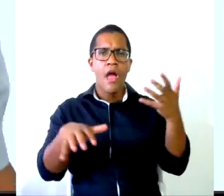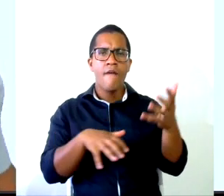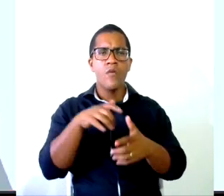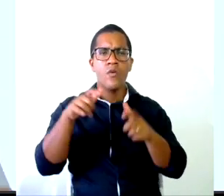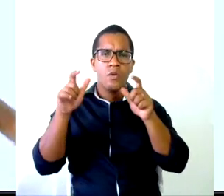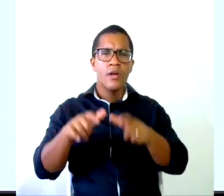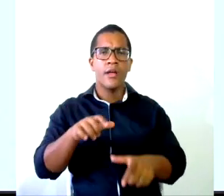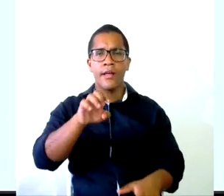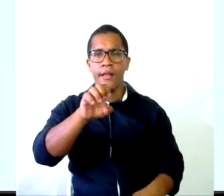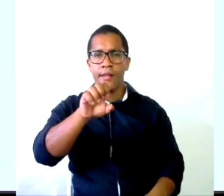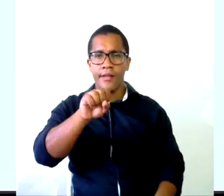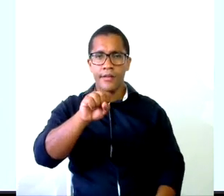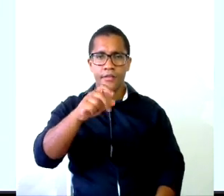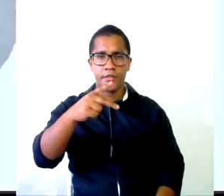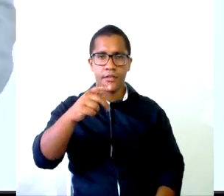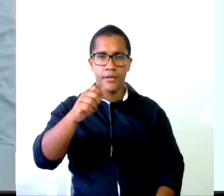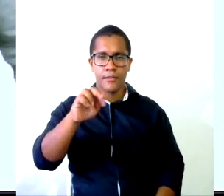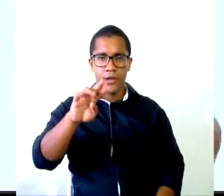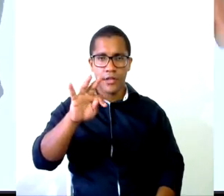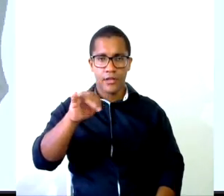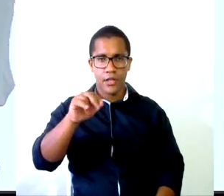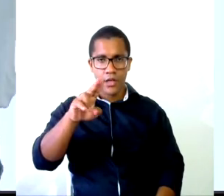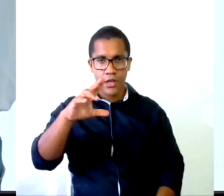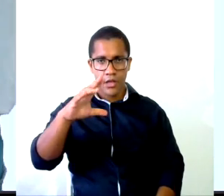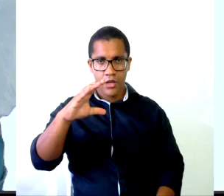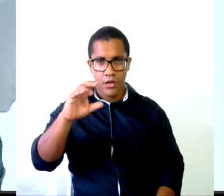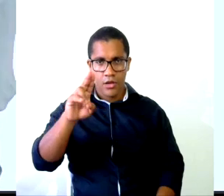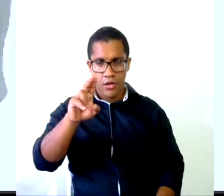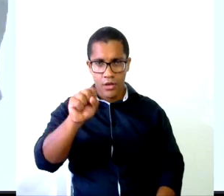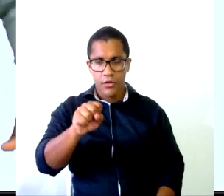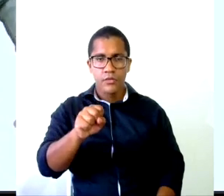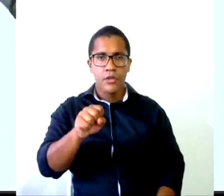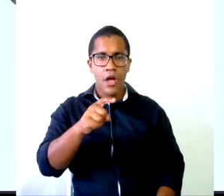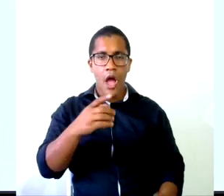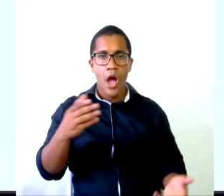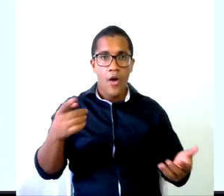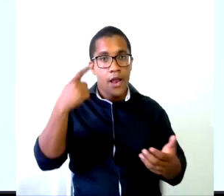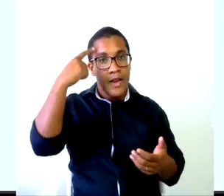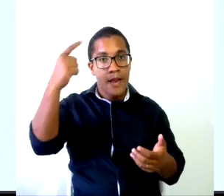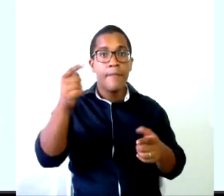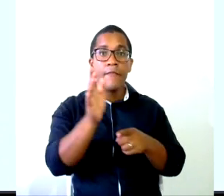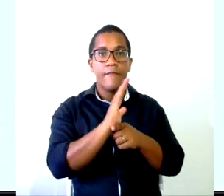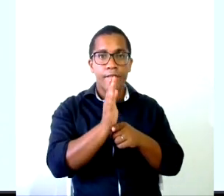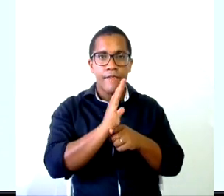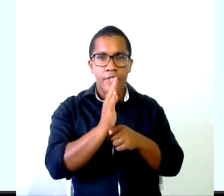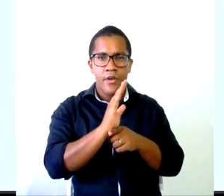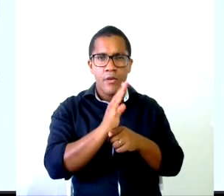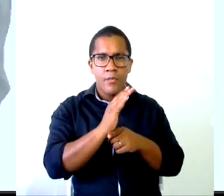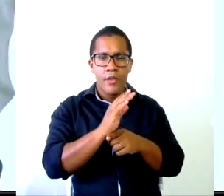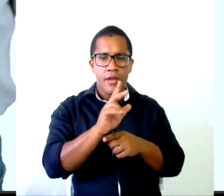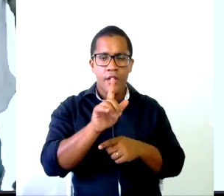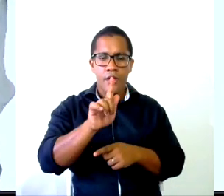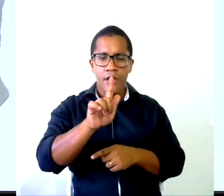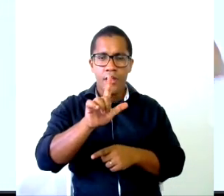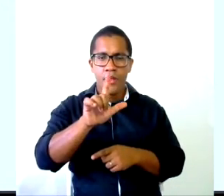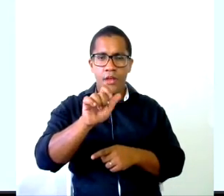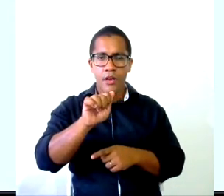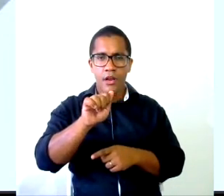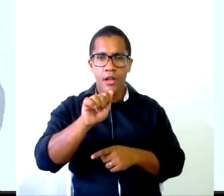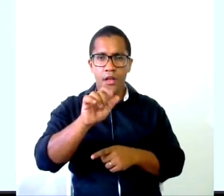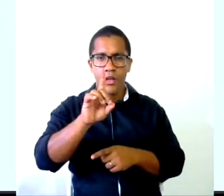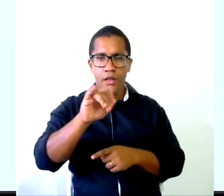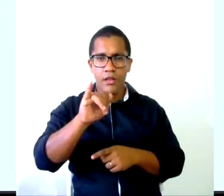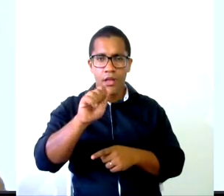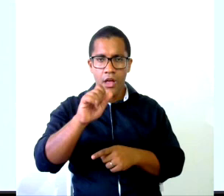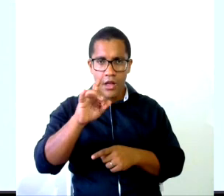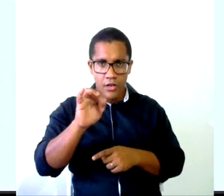de Espartaco. Preste atenção, vamos agora remontar o grande filme Gladiador. Então, quem já